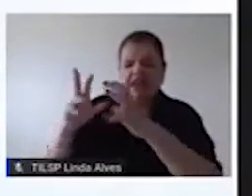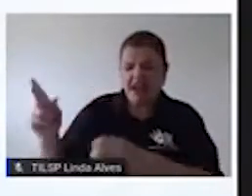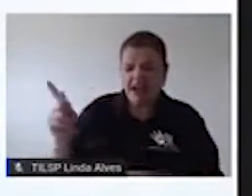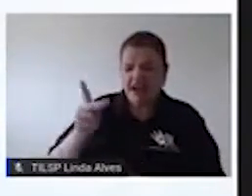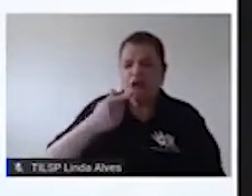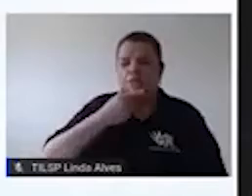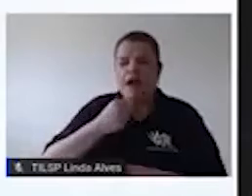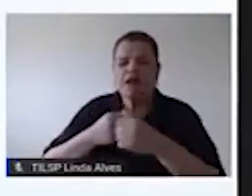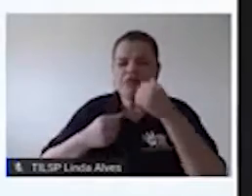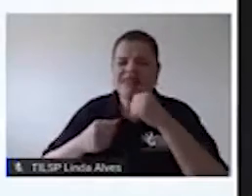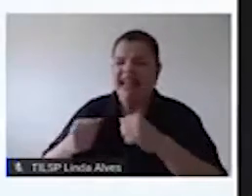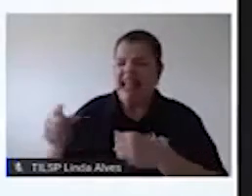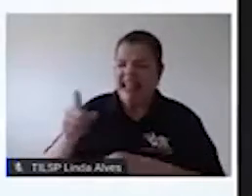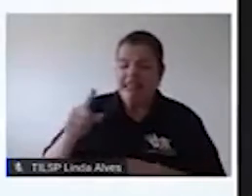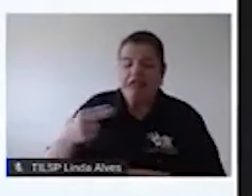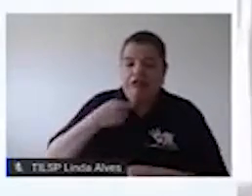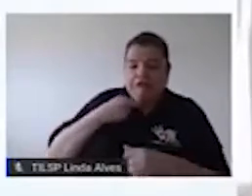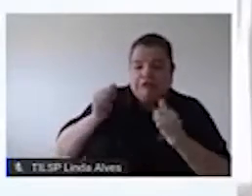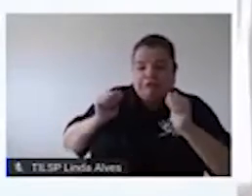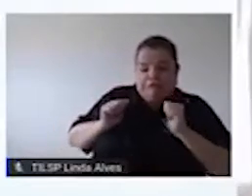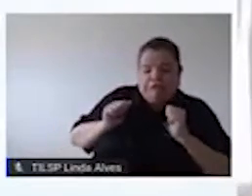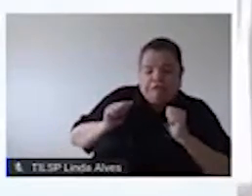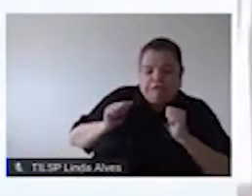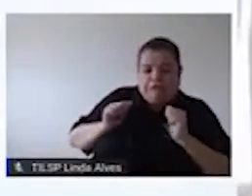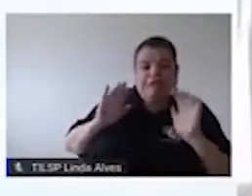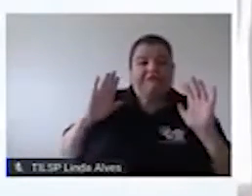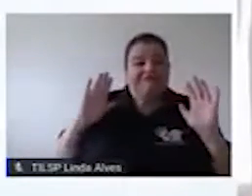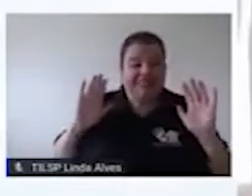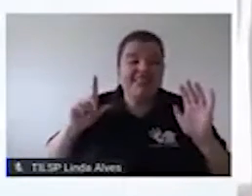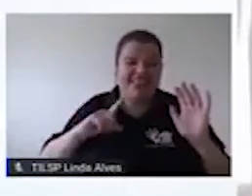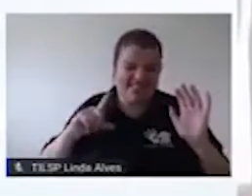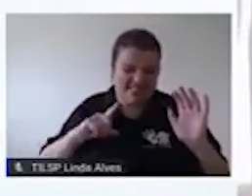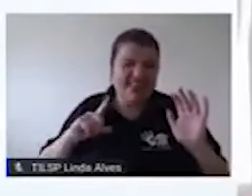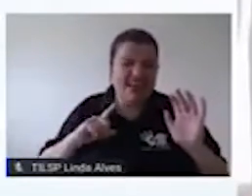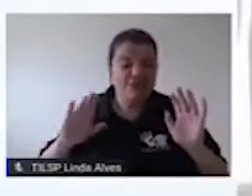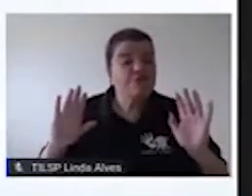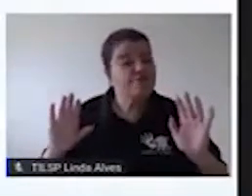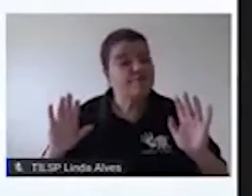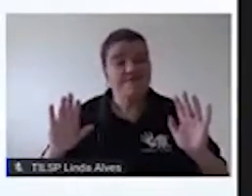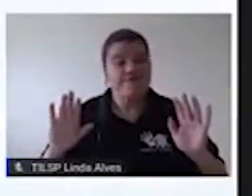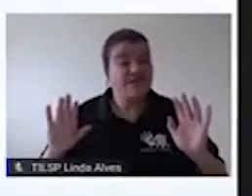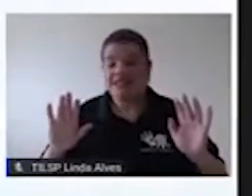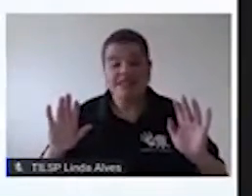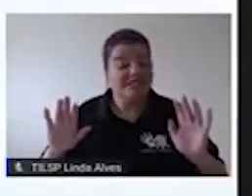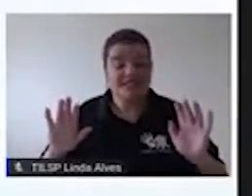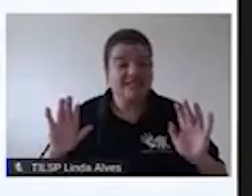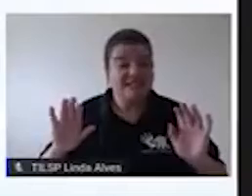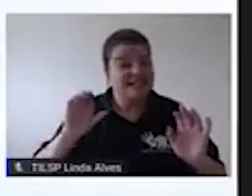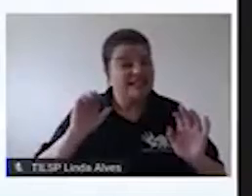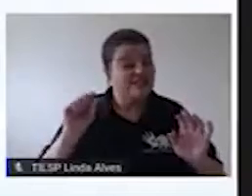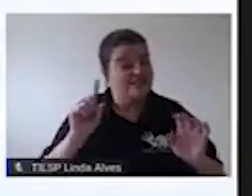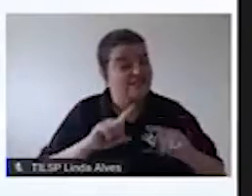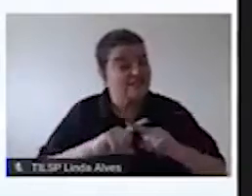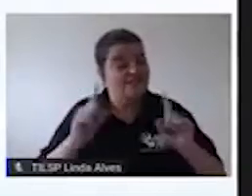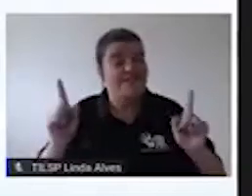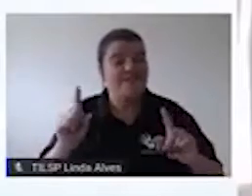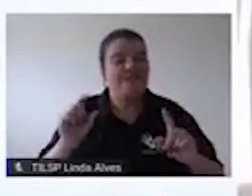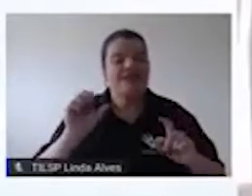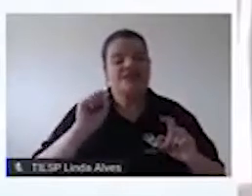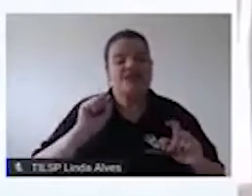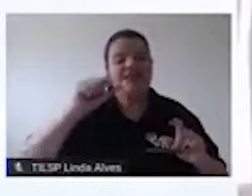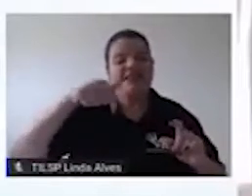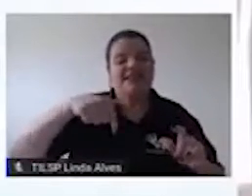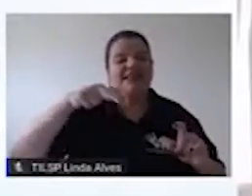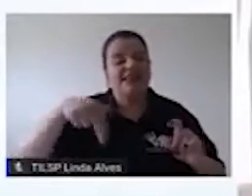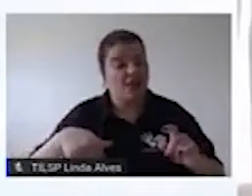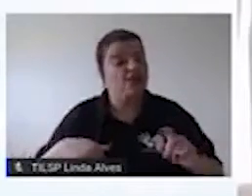a colher, não é? Tem essa conversa, assim. Tem, né? E só que não, Só que não. né? Só que Mete a não. colher,